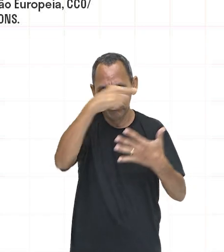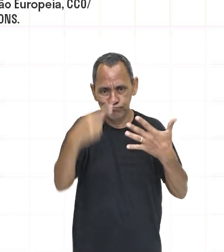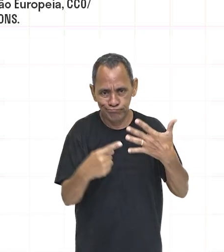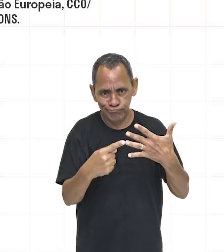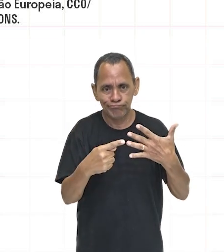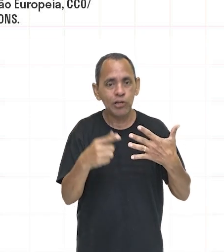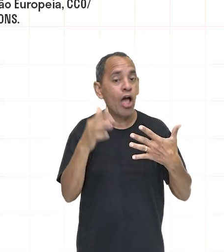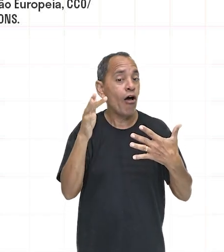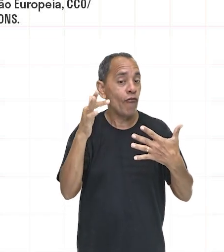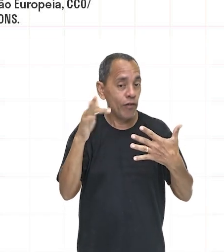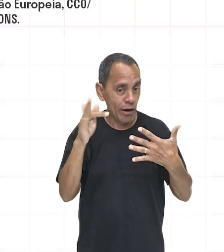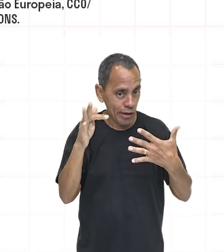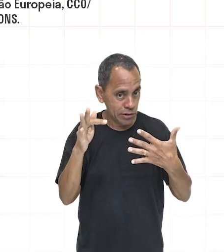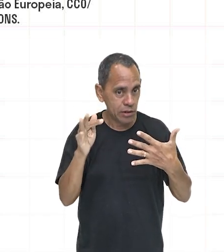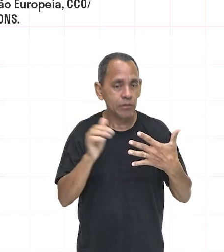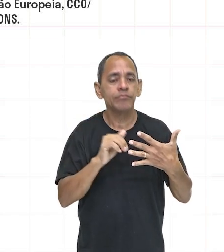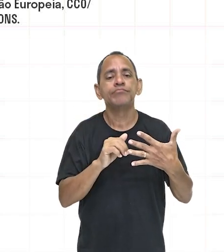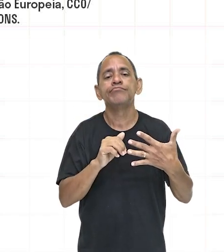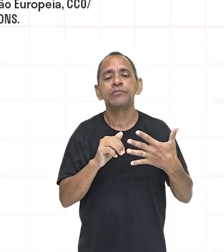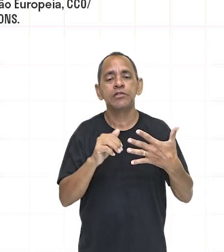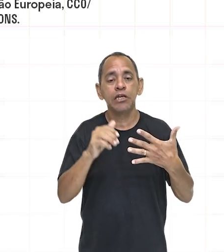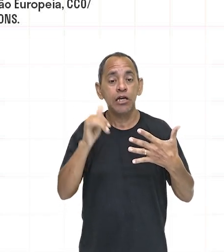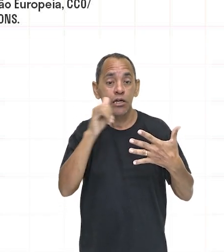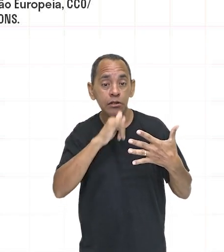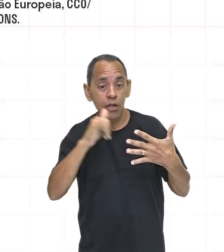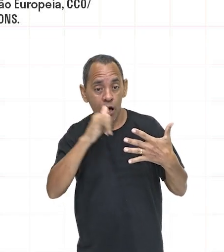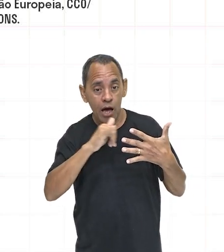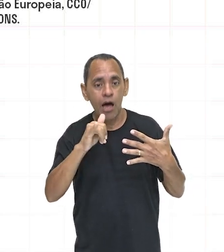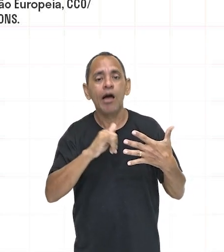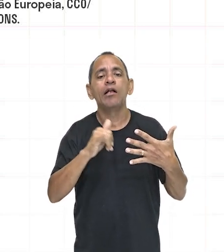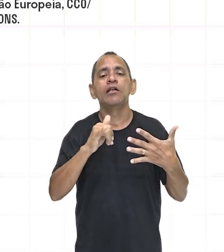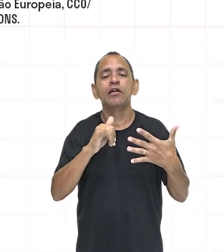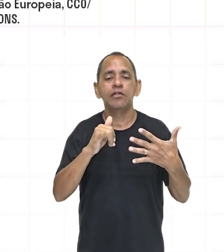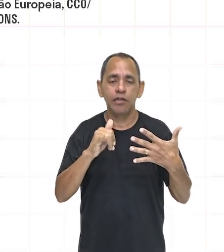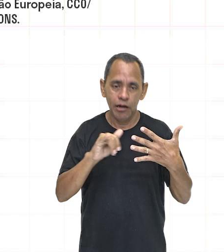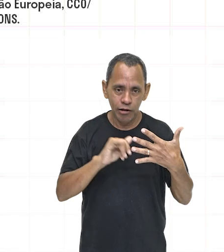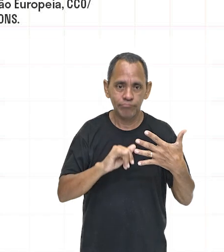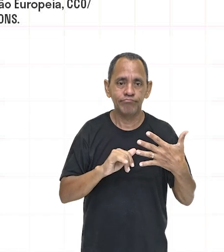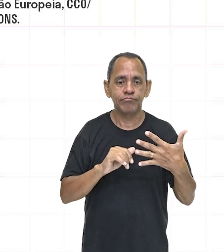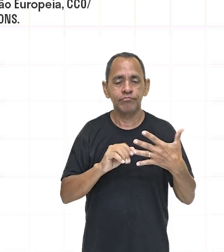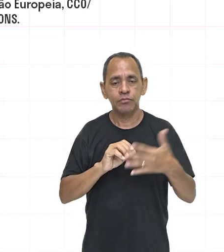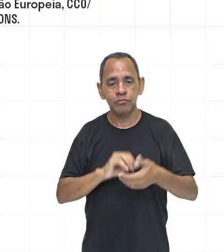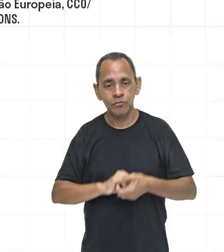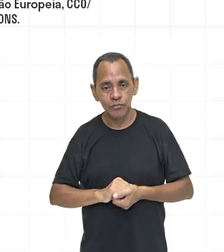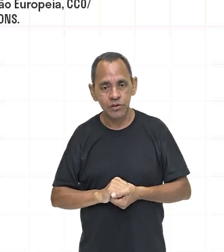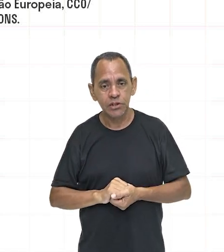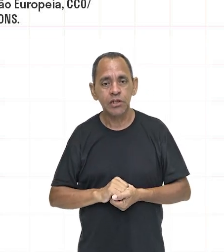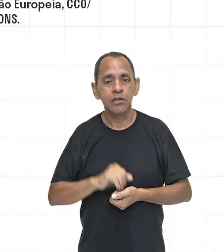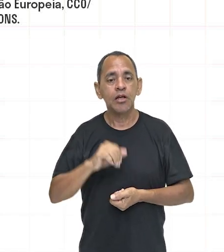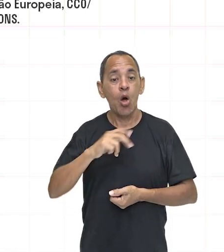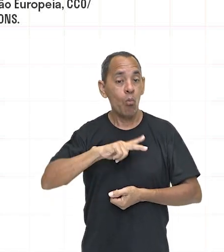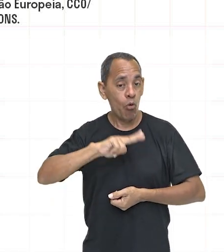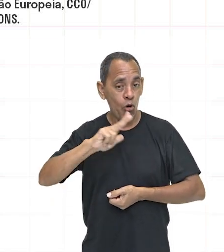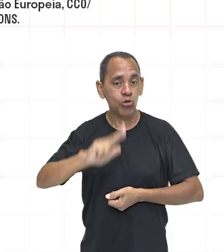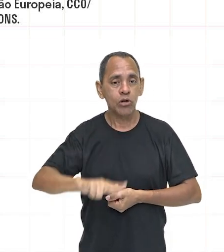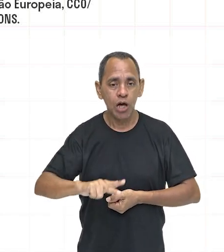a França, a Itália, a Irlanda,